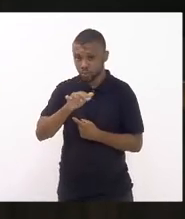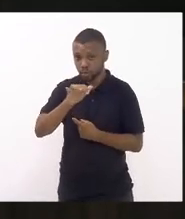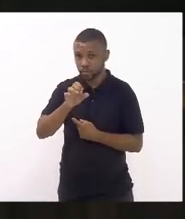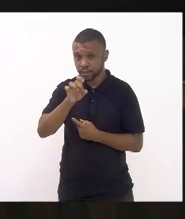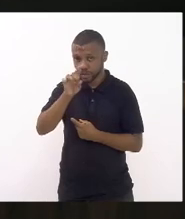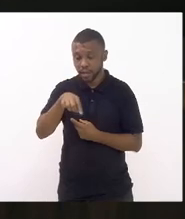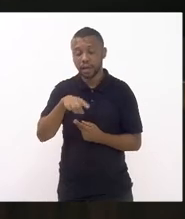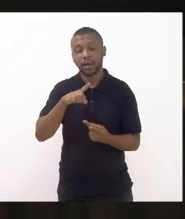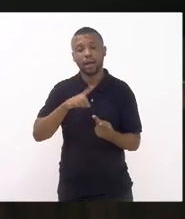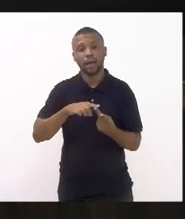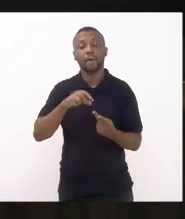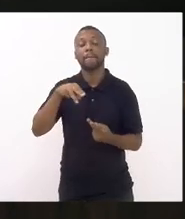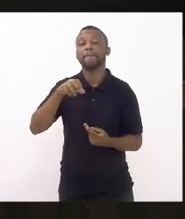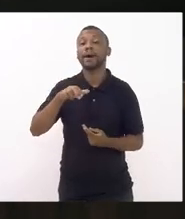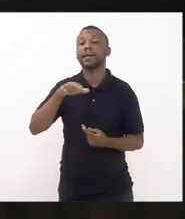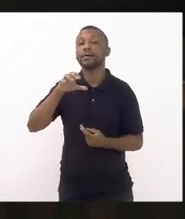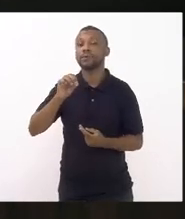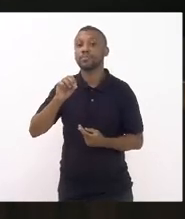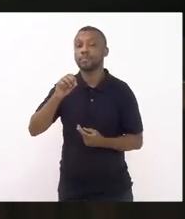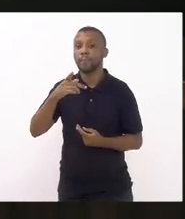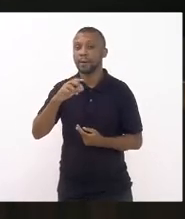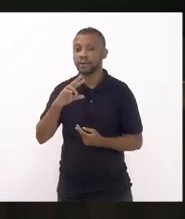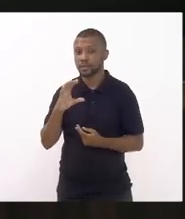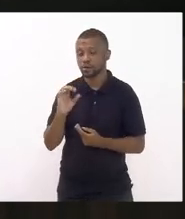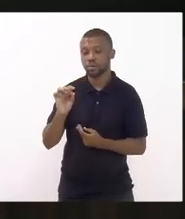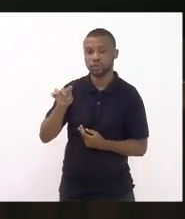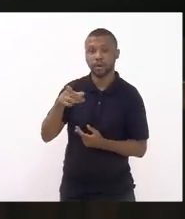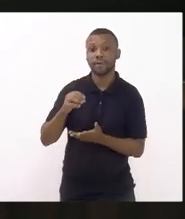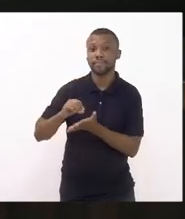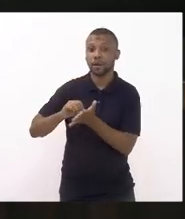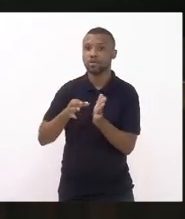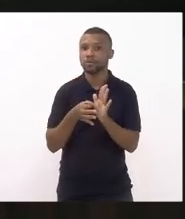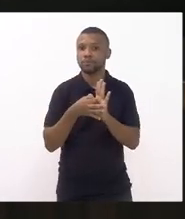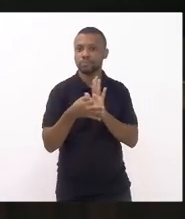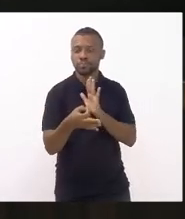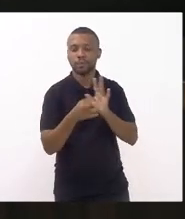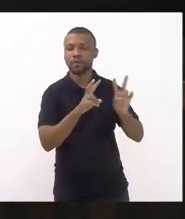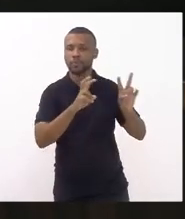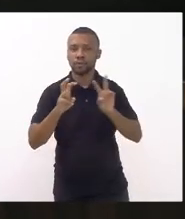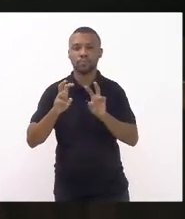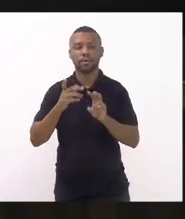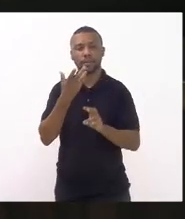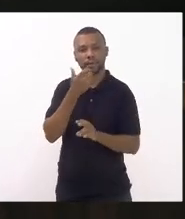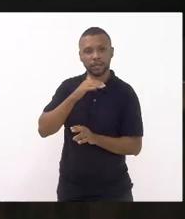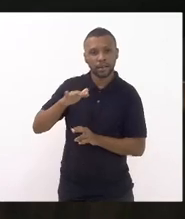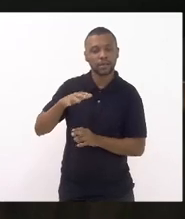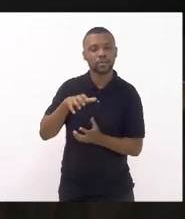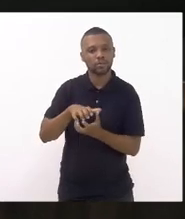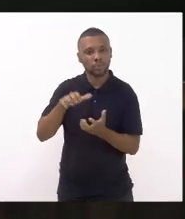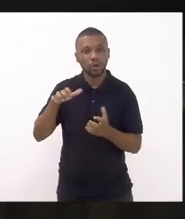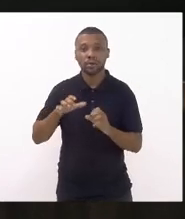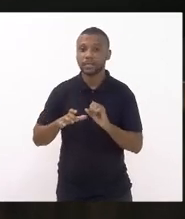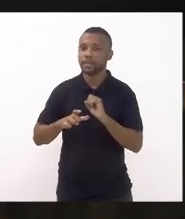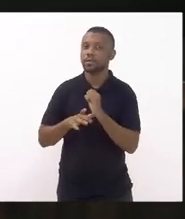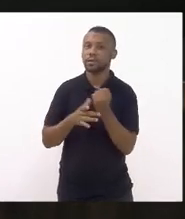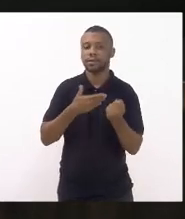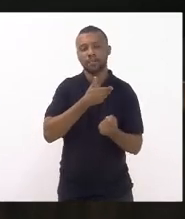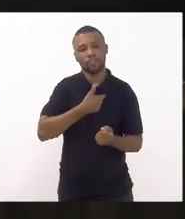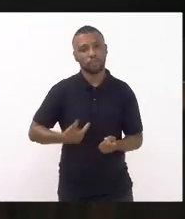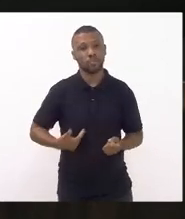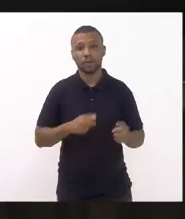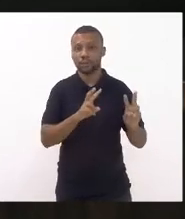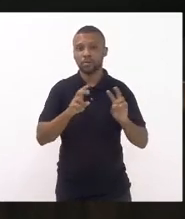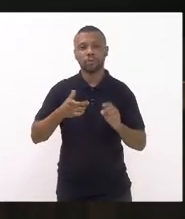Amorim, Márcio Pacheco. Pendentes os pareceres das comissões de Constituição, Justiça de Assunto da Criança e do Adolescente do Idoso, segurança pública, assunto de